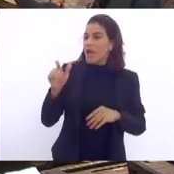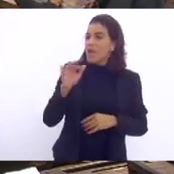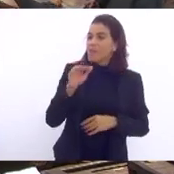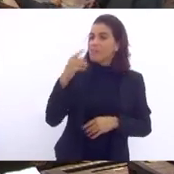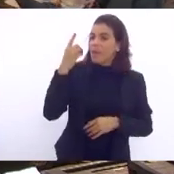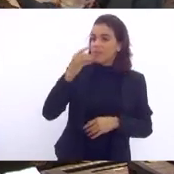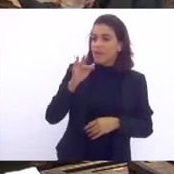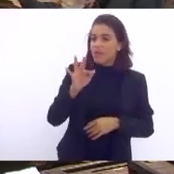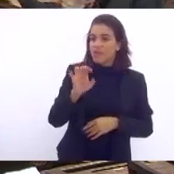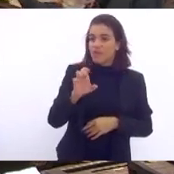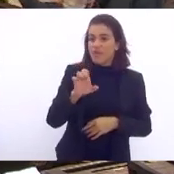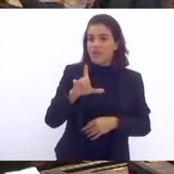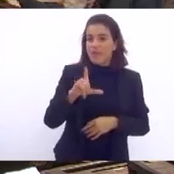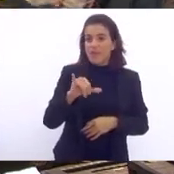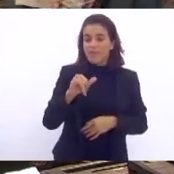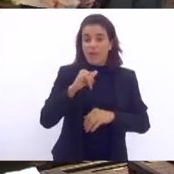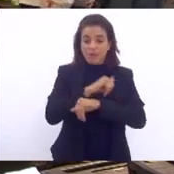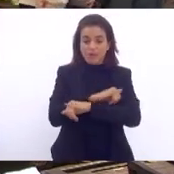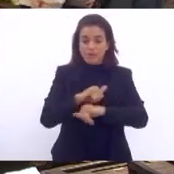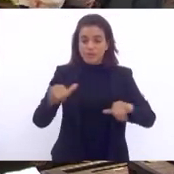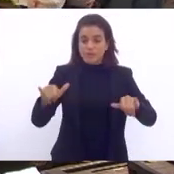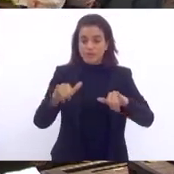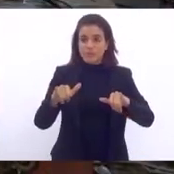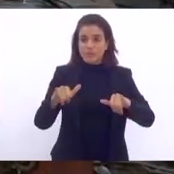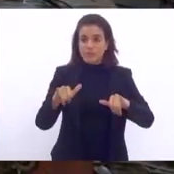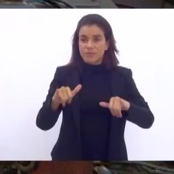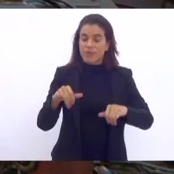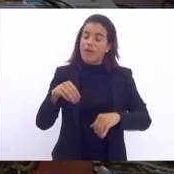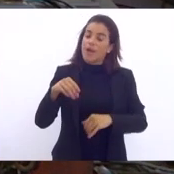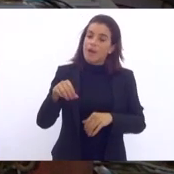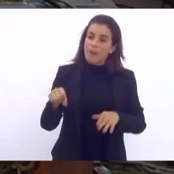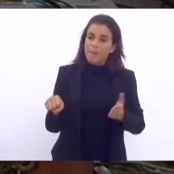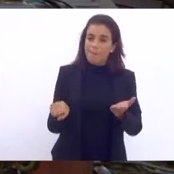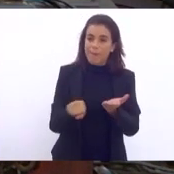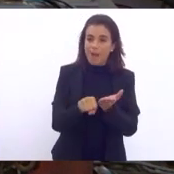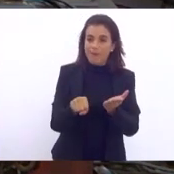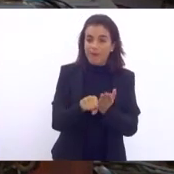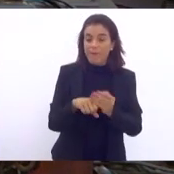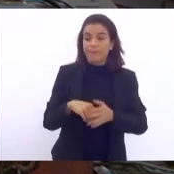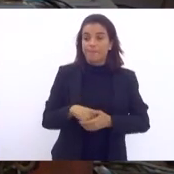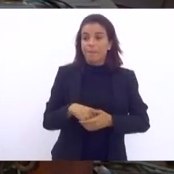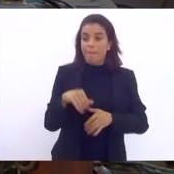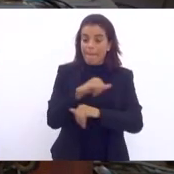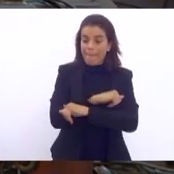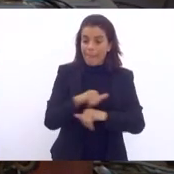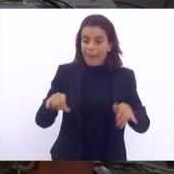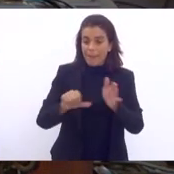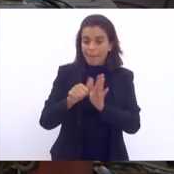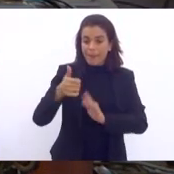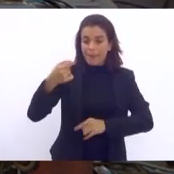Anuncio, em Malafaia também. Anuncio em primeira discussão o projeto de lei número